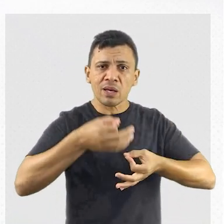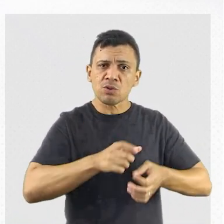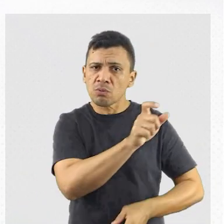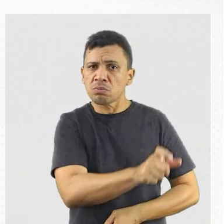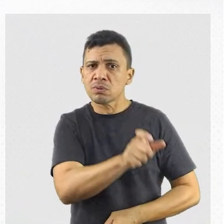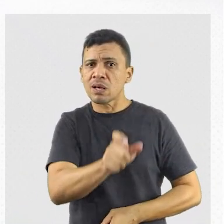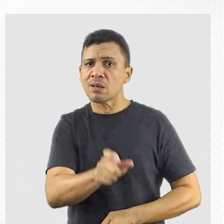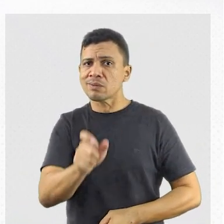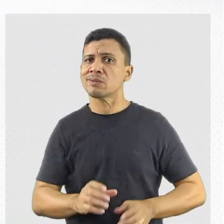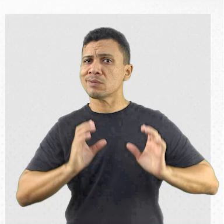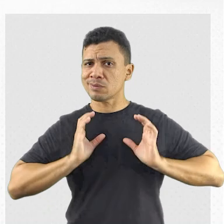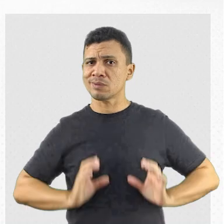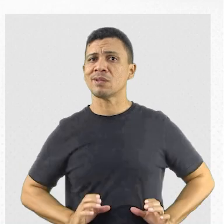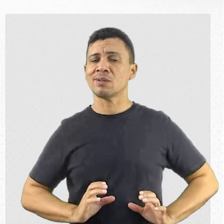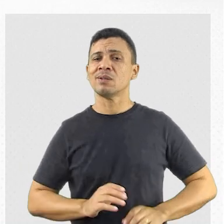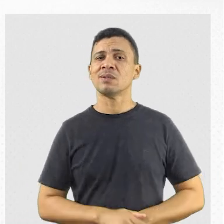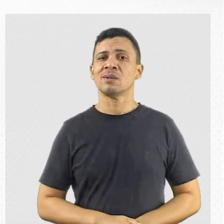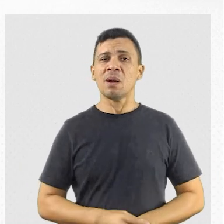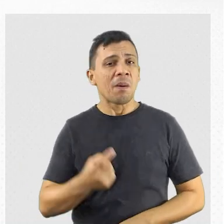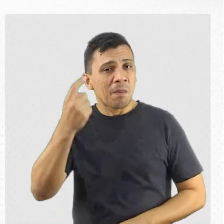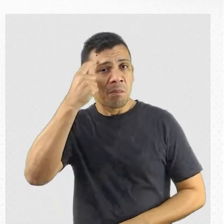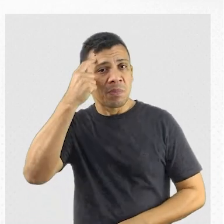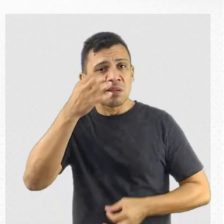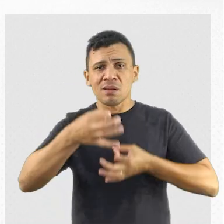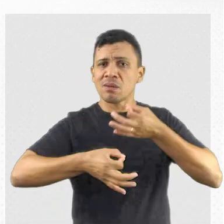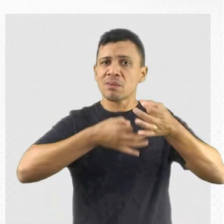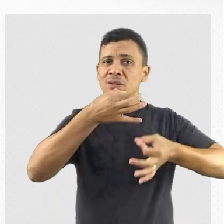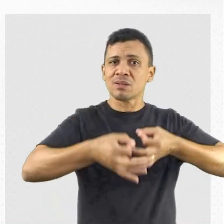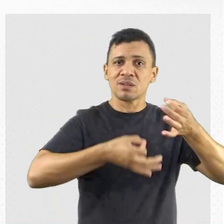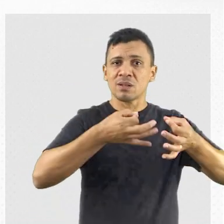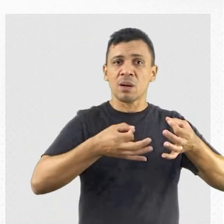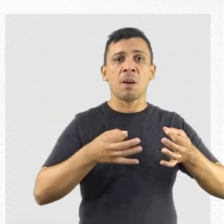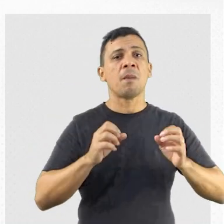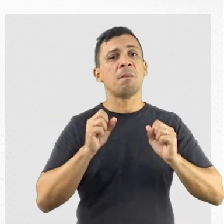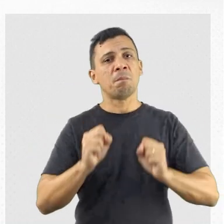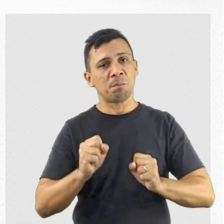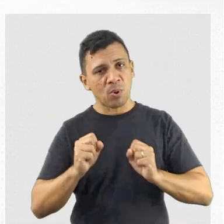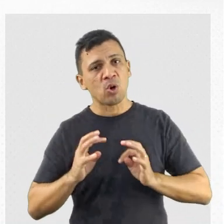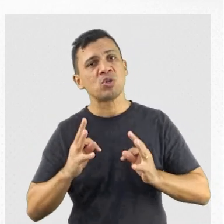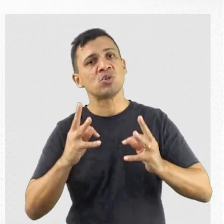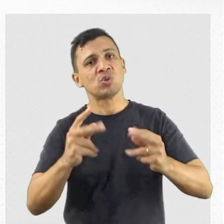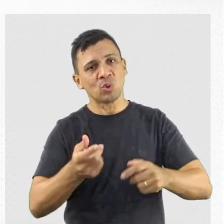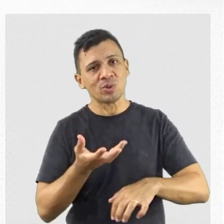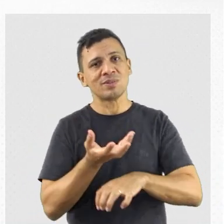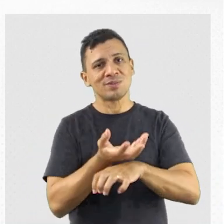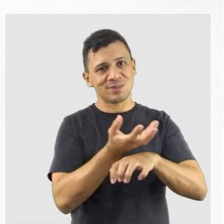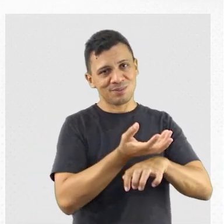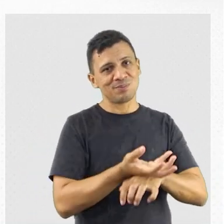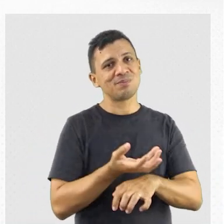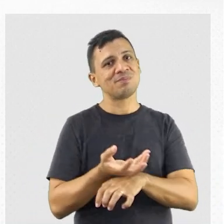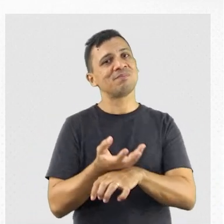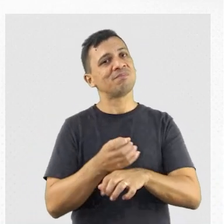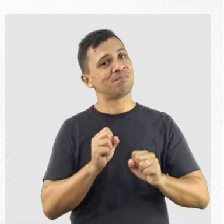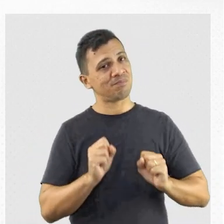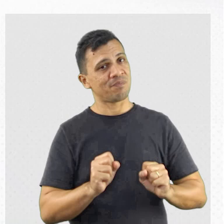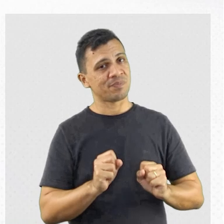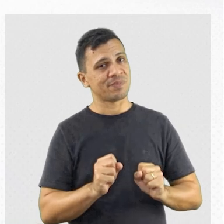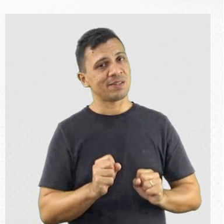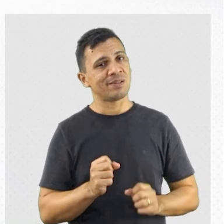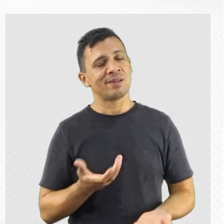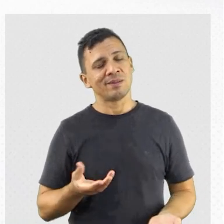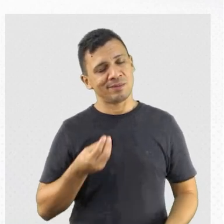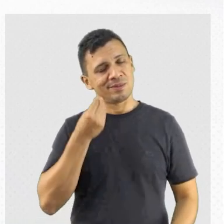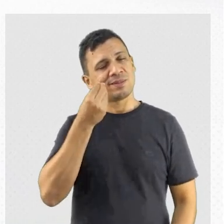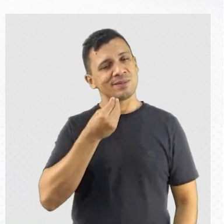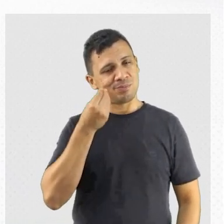sociologia clássica oferece um panorama complexo sobre a relação entre o social e o individual,